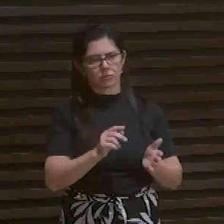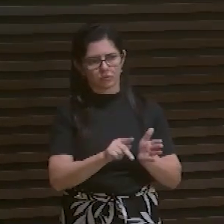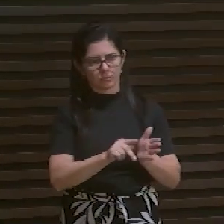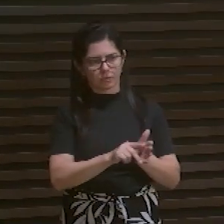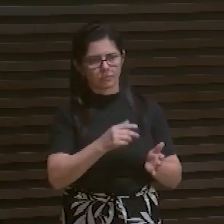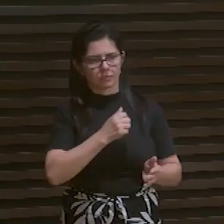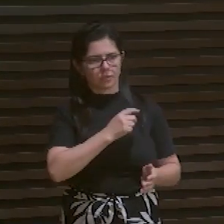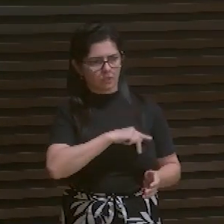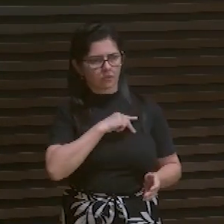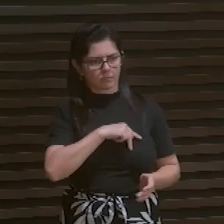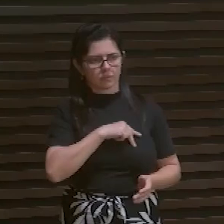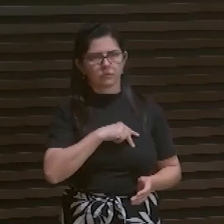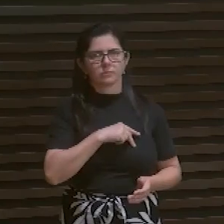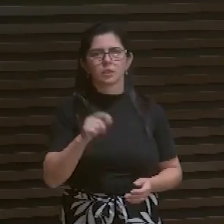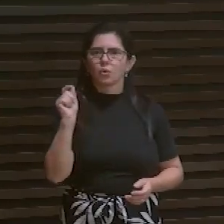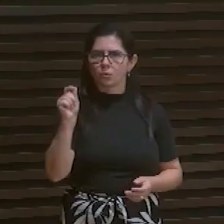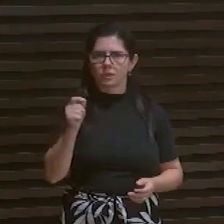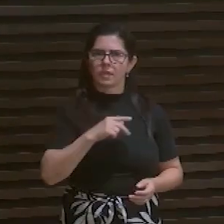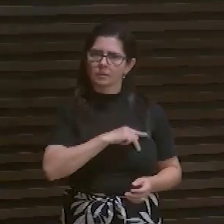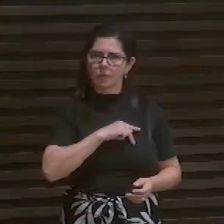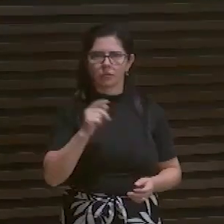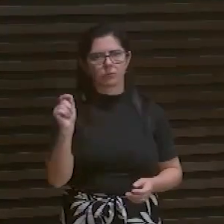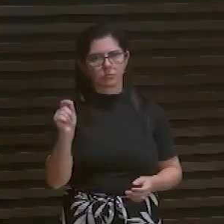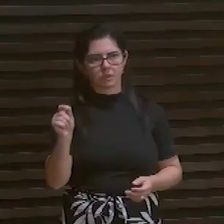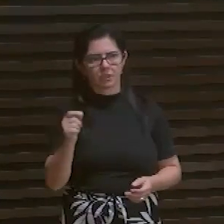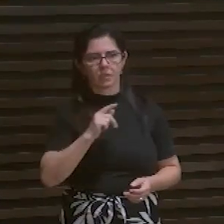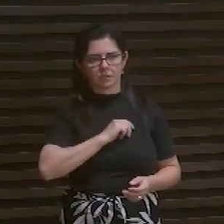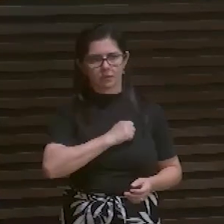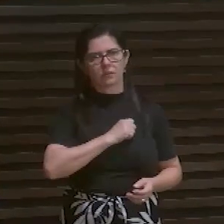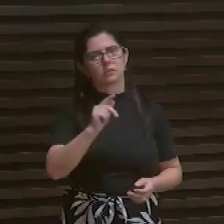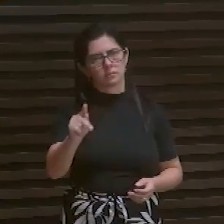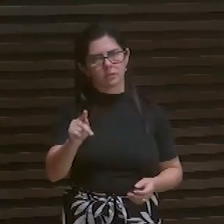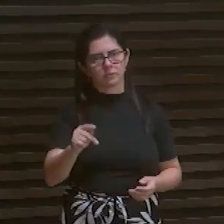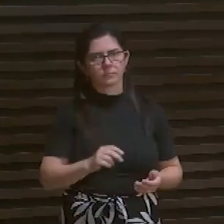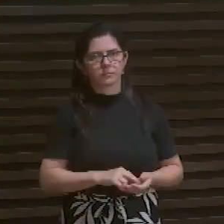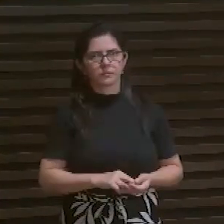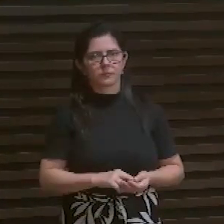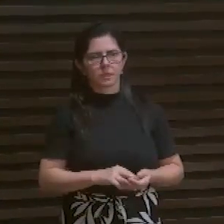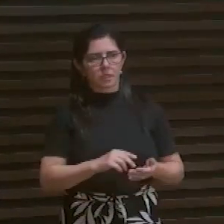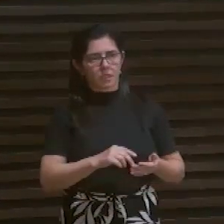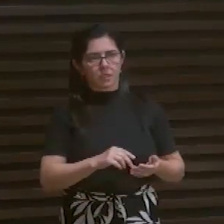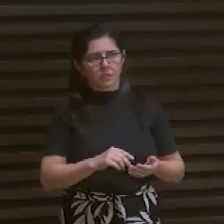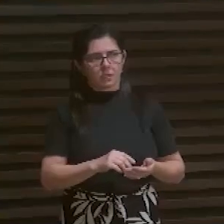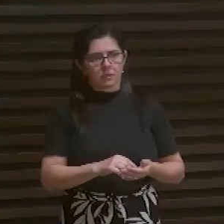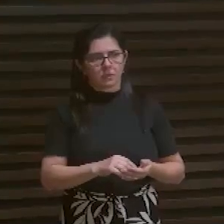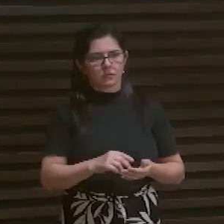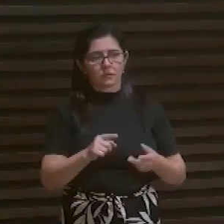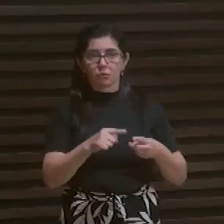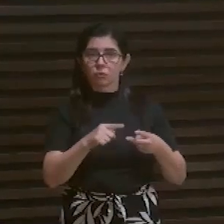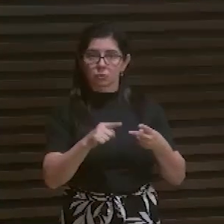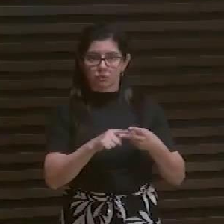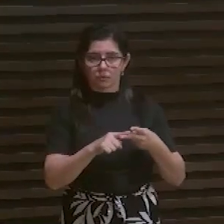o que é Paulo? Então aqui, nesse sentido, ele quer dizer que Paulo e Apolo, não está querendo dizer quem são